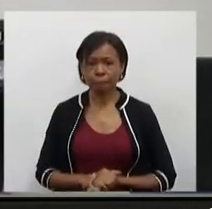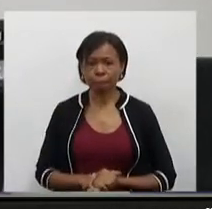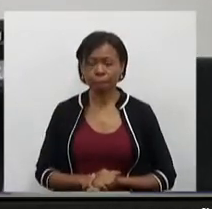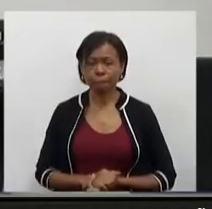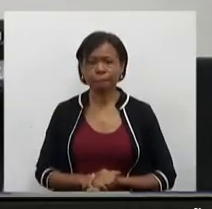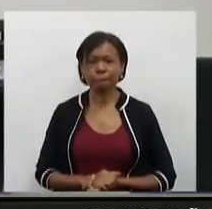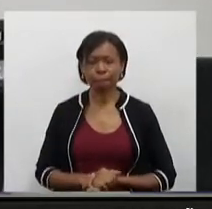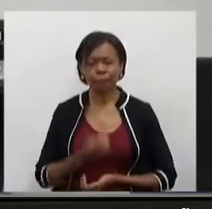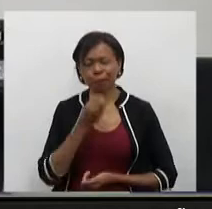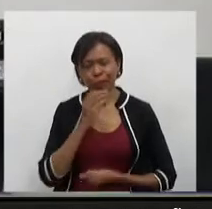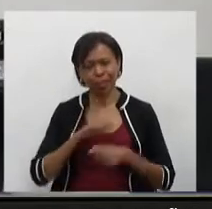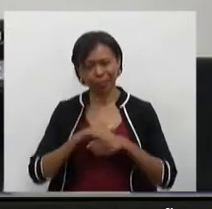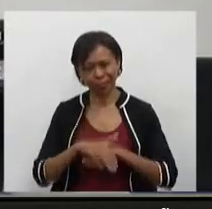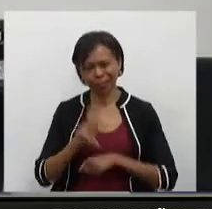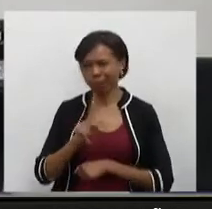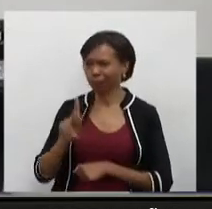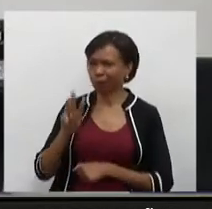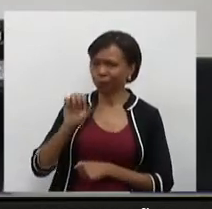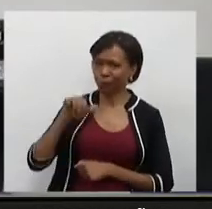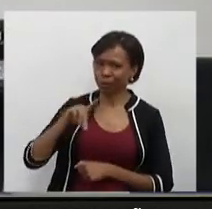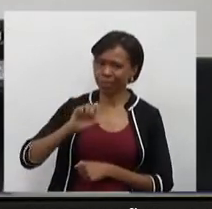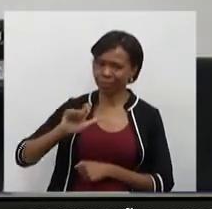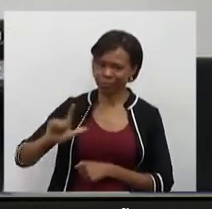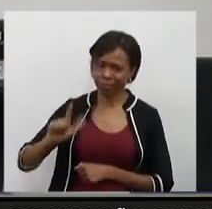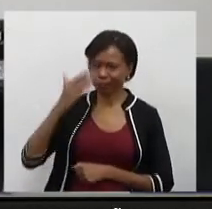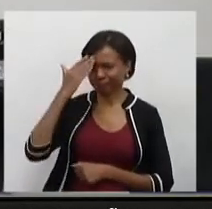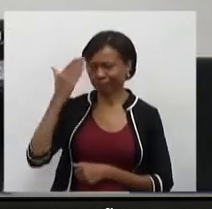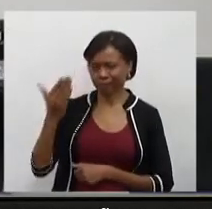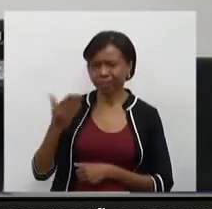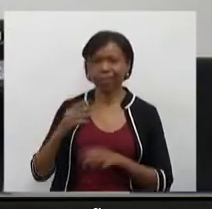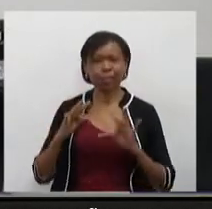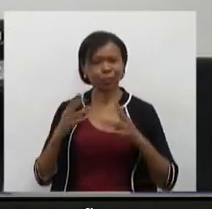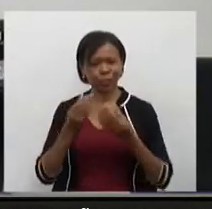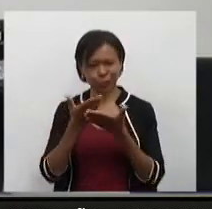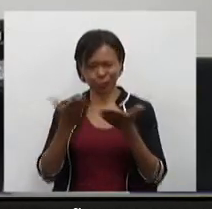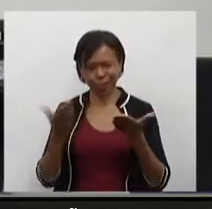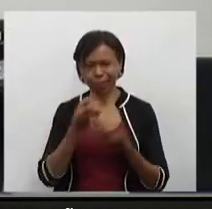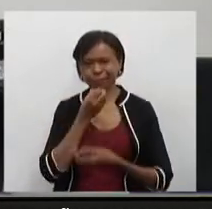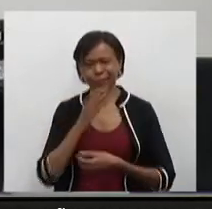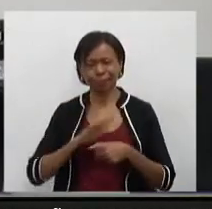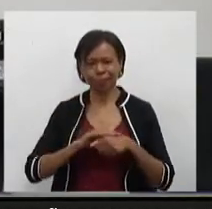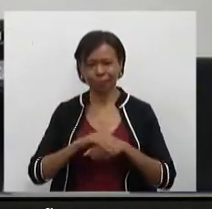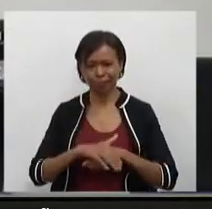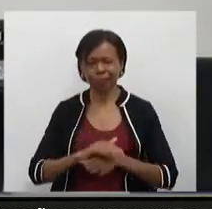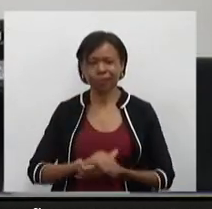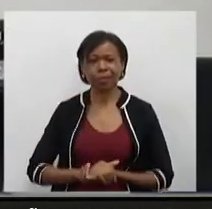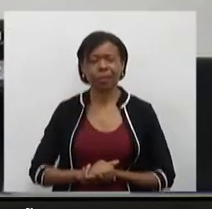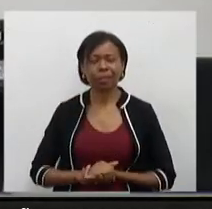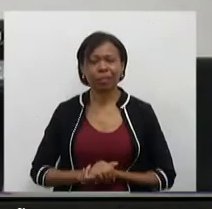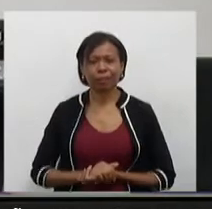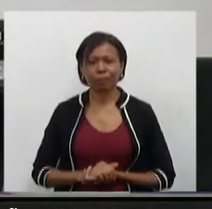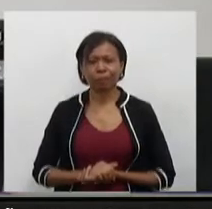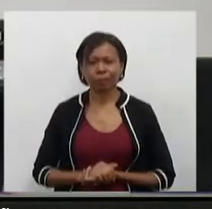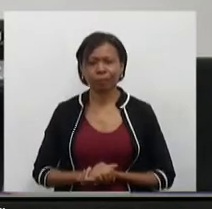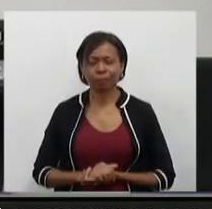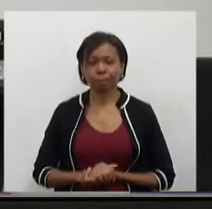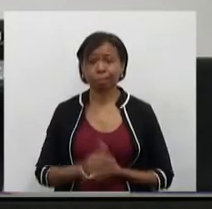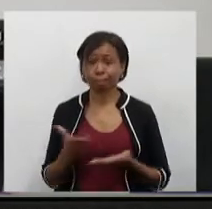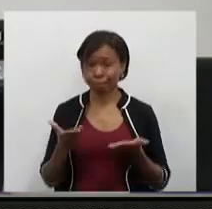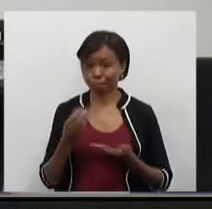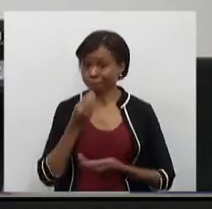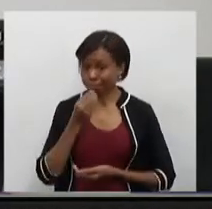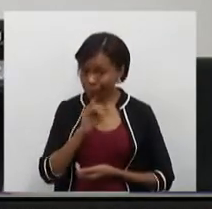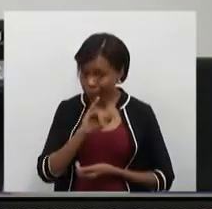noite, professor Wendel, obrigada. Boa noite a todos e todas. Eu quero aproveitar